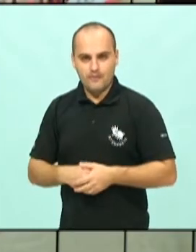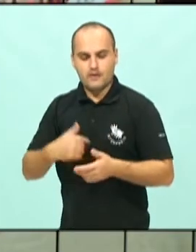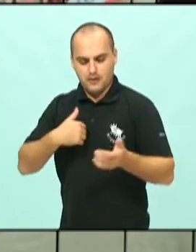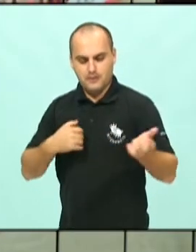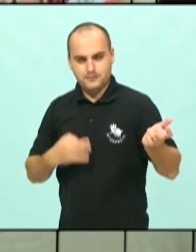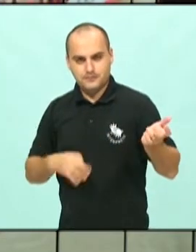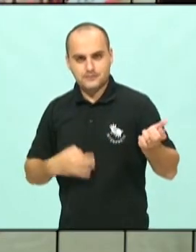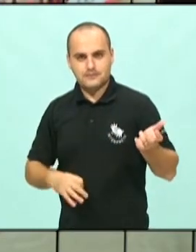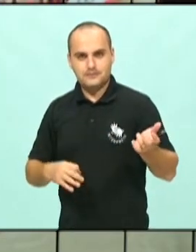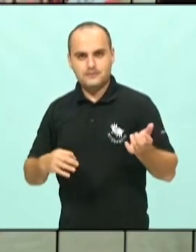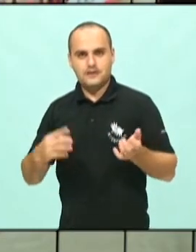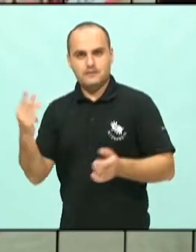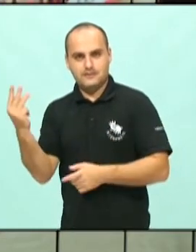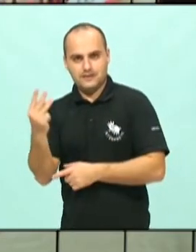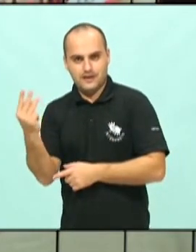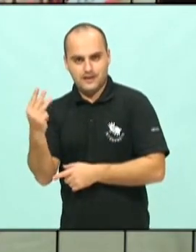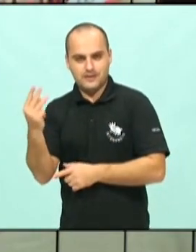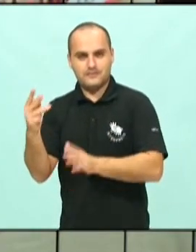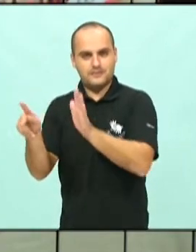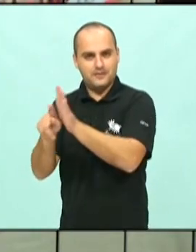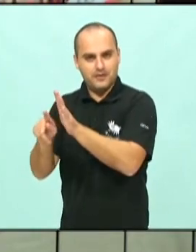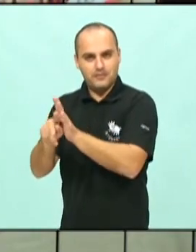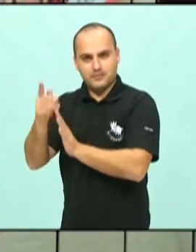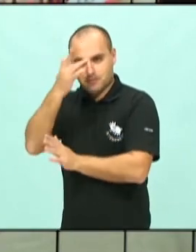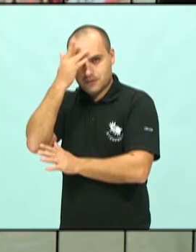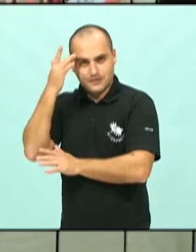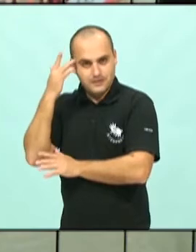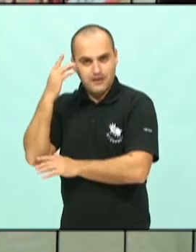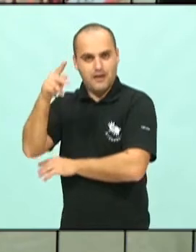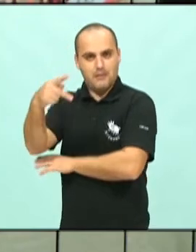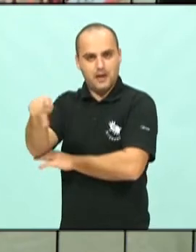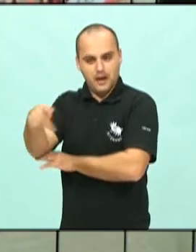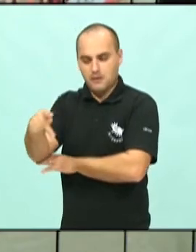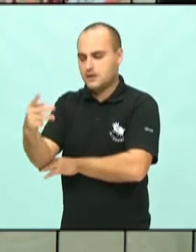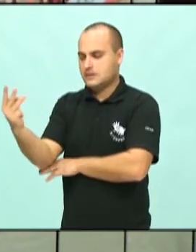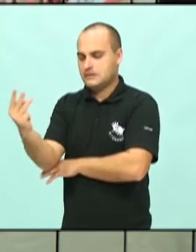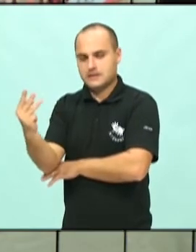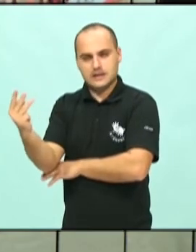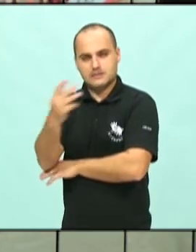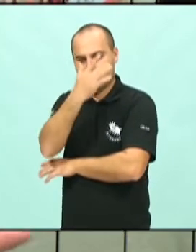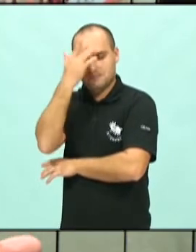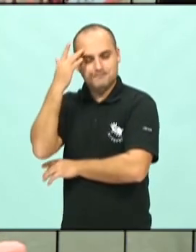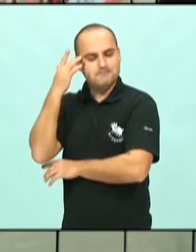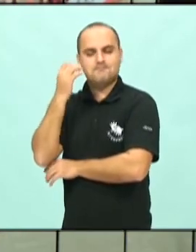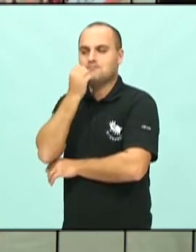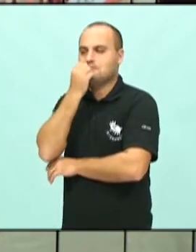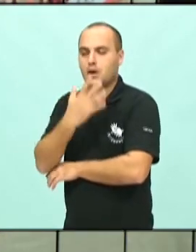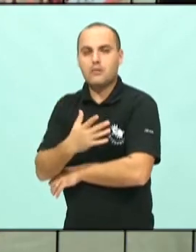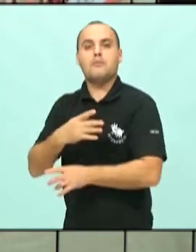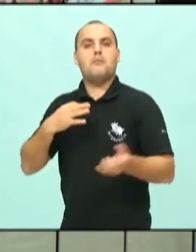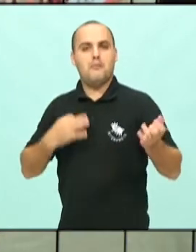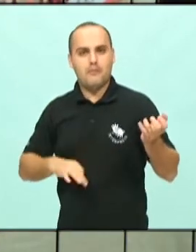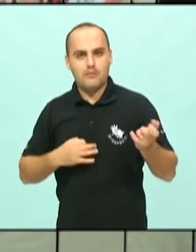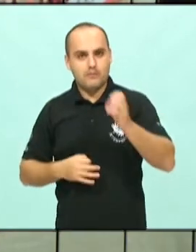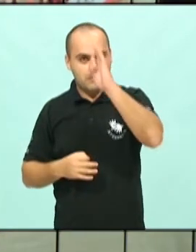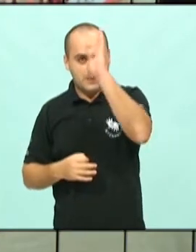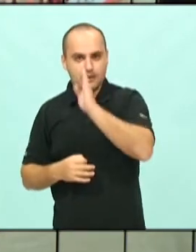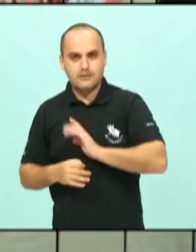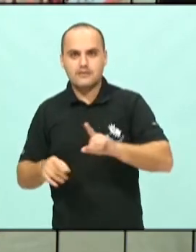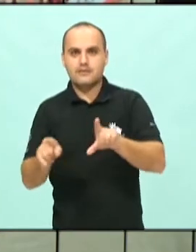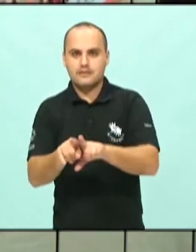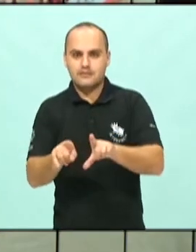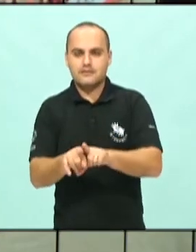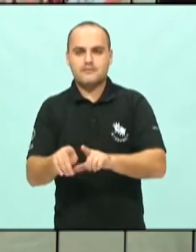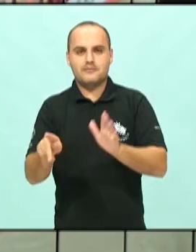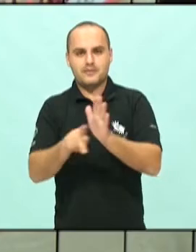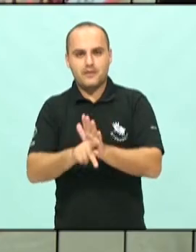tocar com o trio Umbaracá, que é um trio de música paraguaia, e que toca música brasileira também, e a gente acabou tocando uma música do